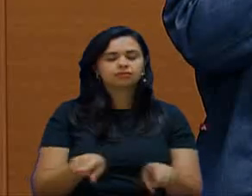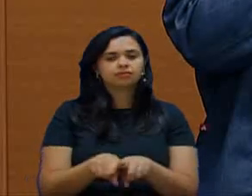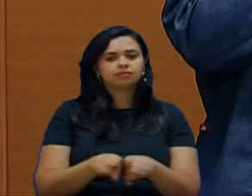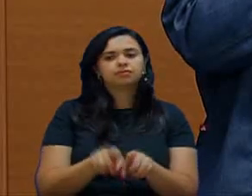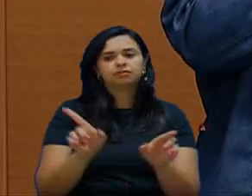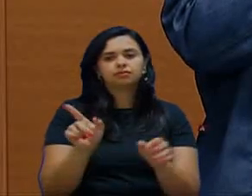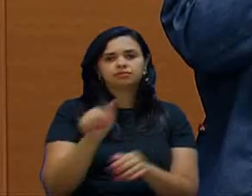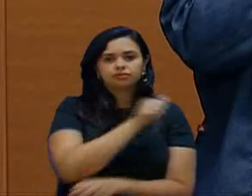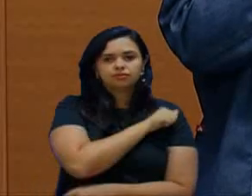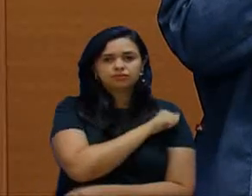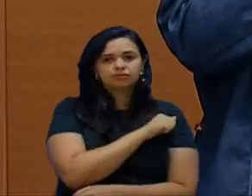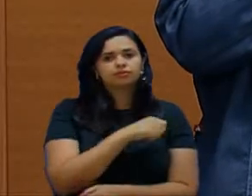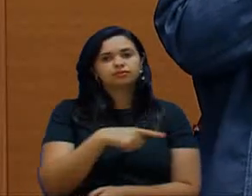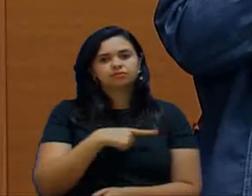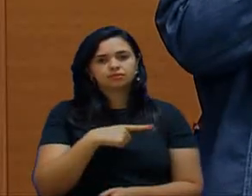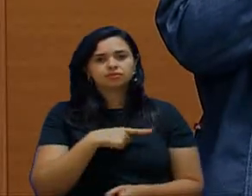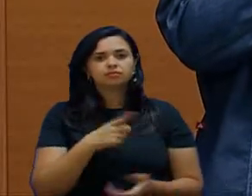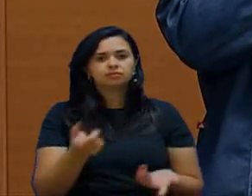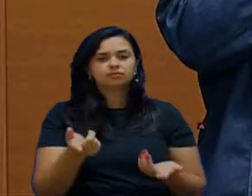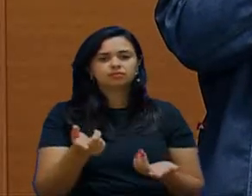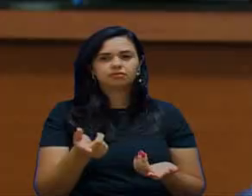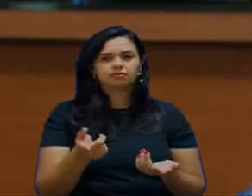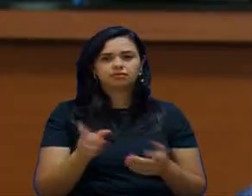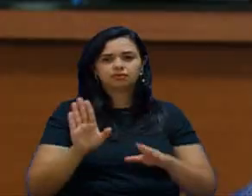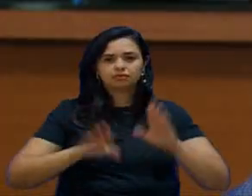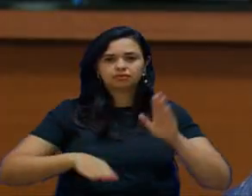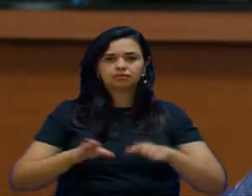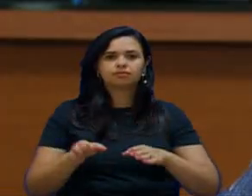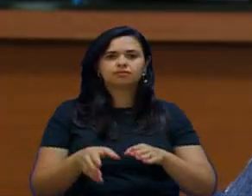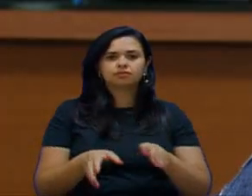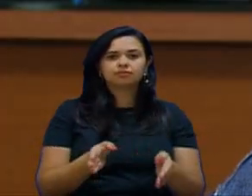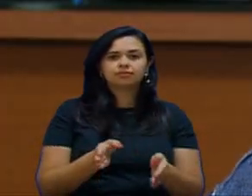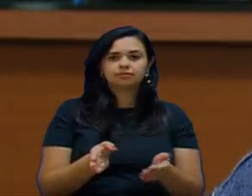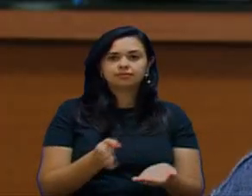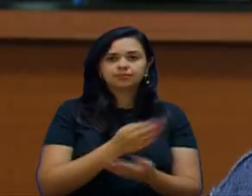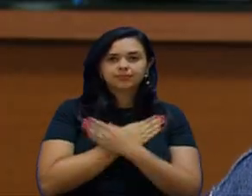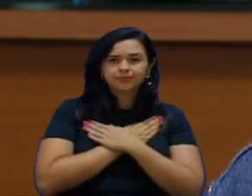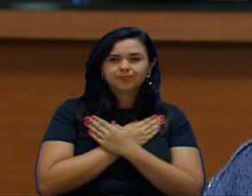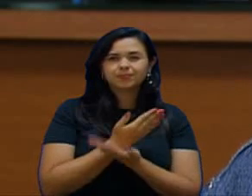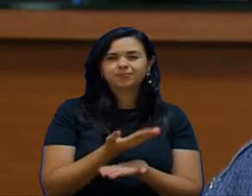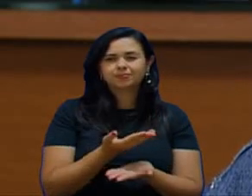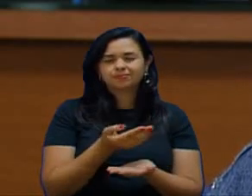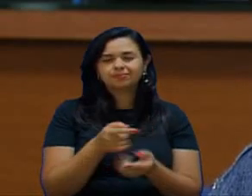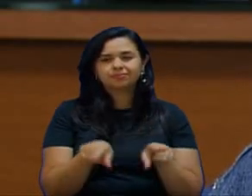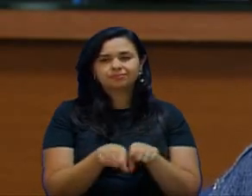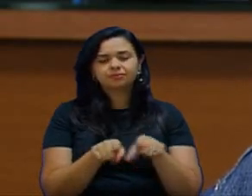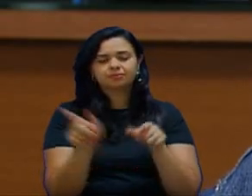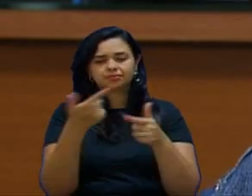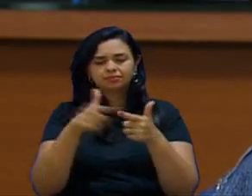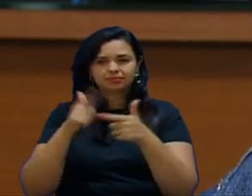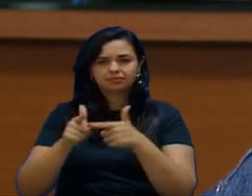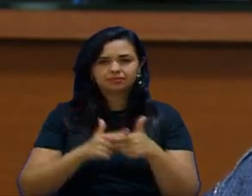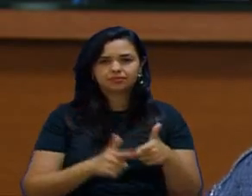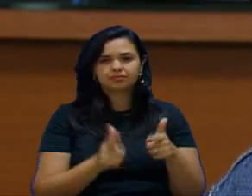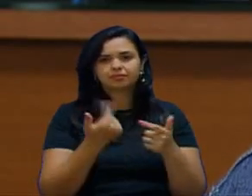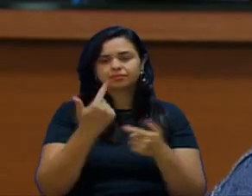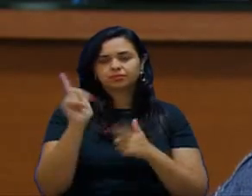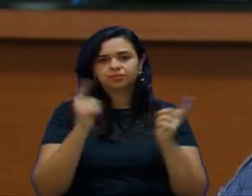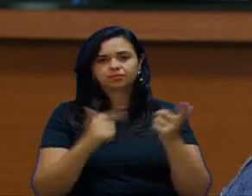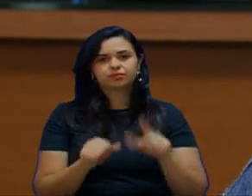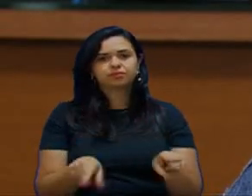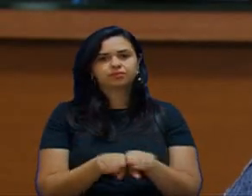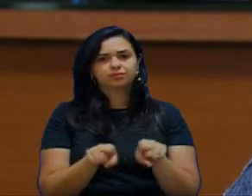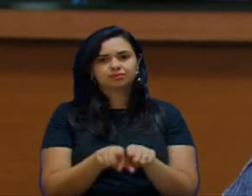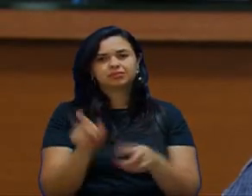né, essa compreensão de luto e de outras situações problemáticas, né, e também luta contra a